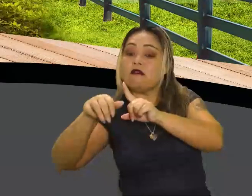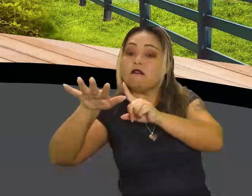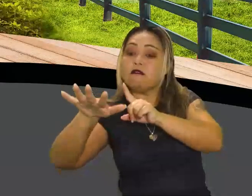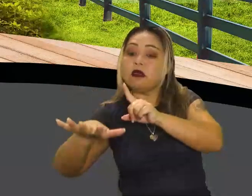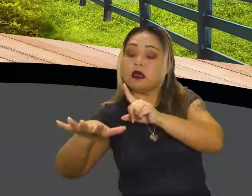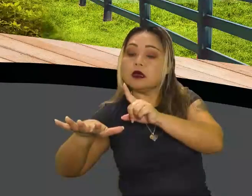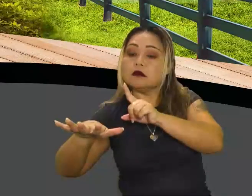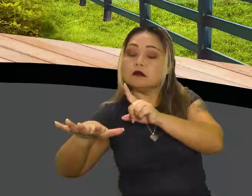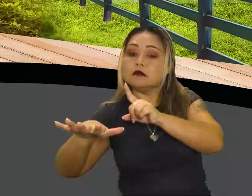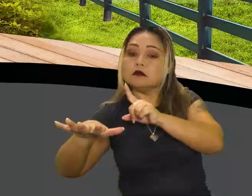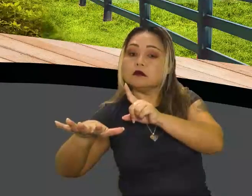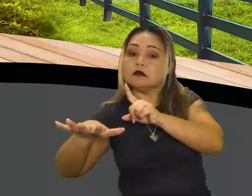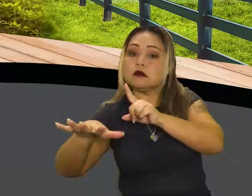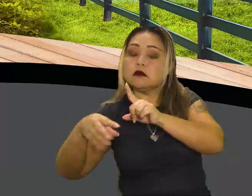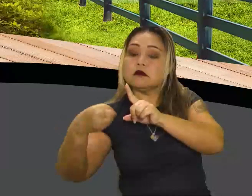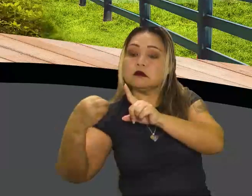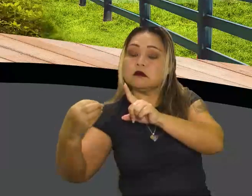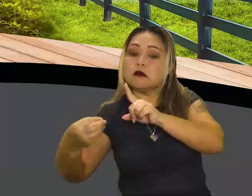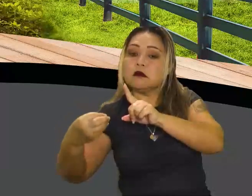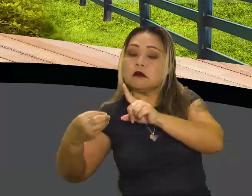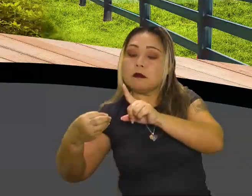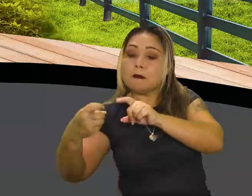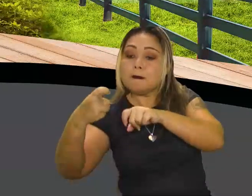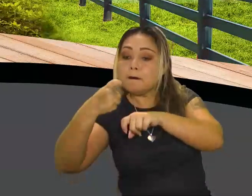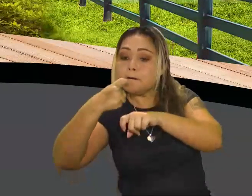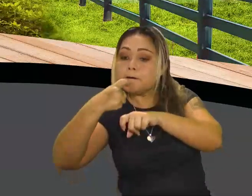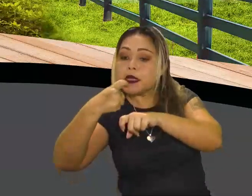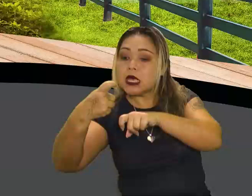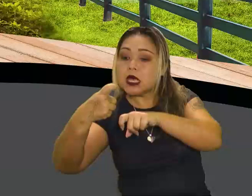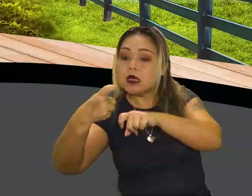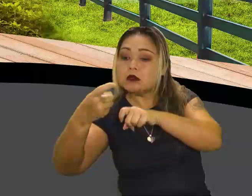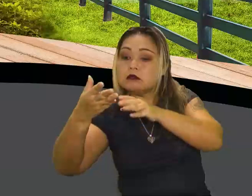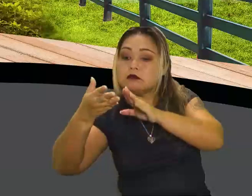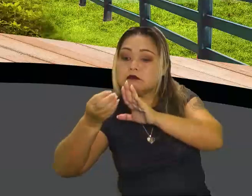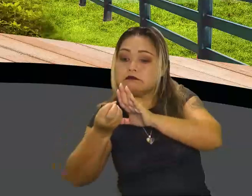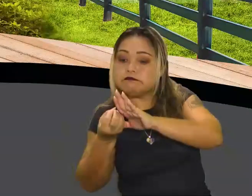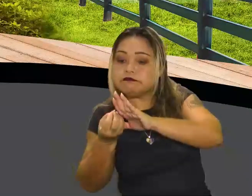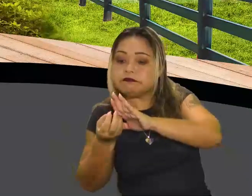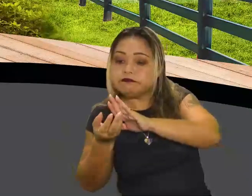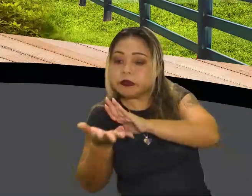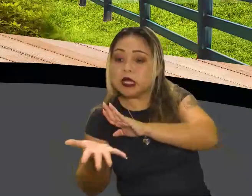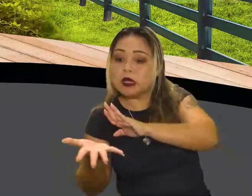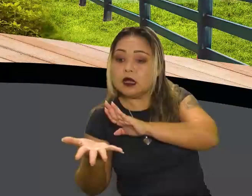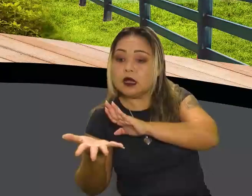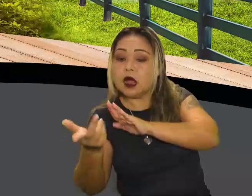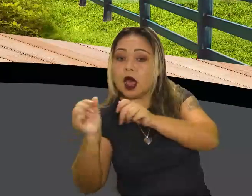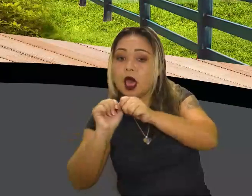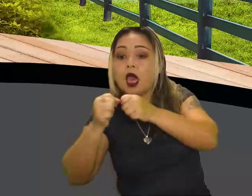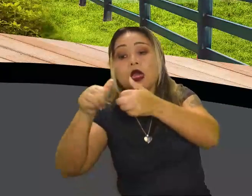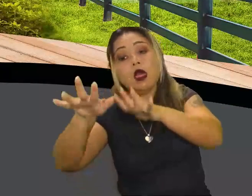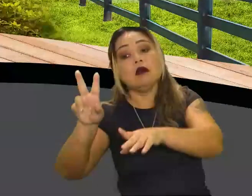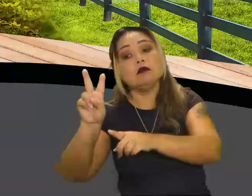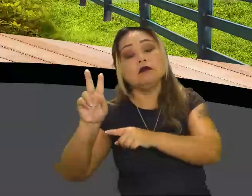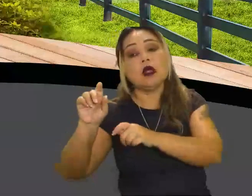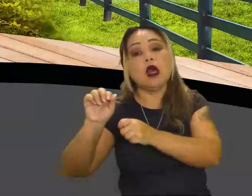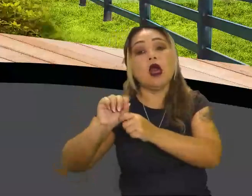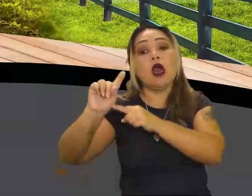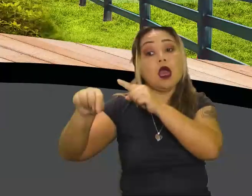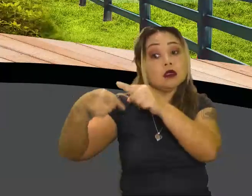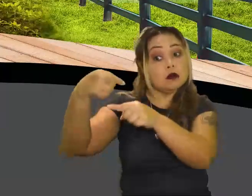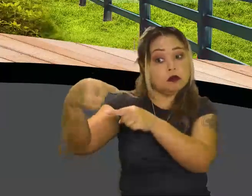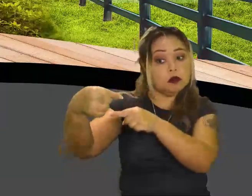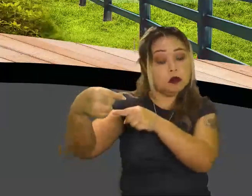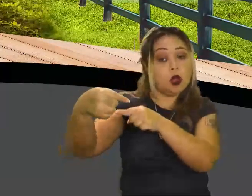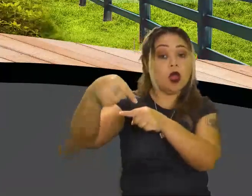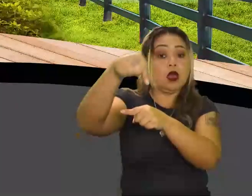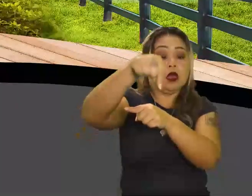ficam ali. Quando chega próximo ao quê? Ao parto. Chama-se setor da maternidade. Depois